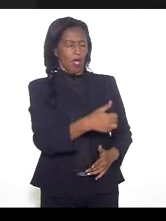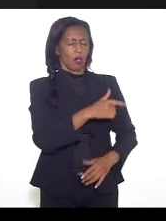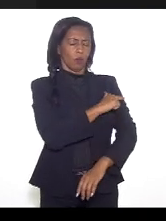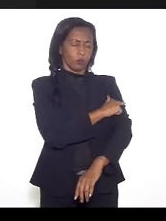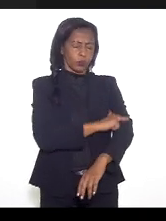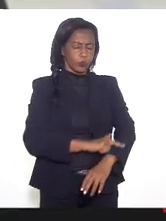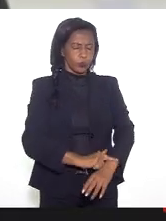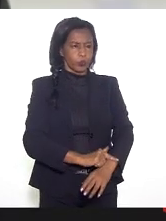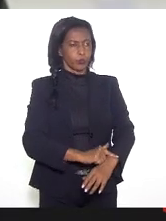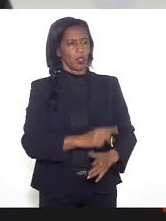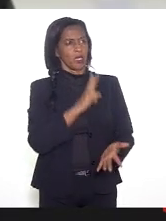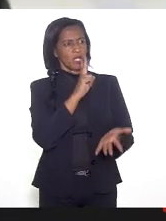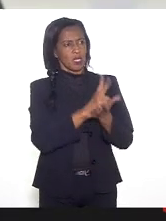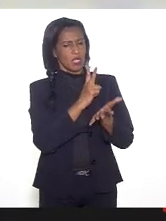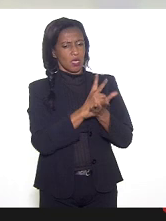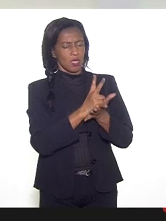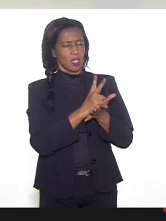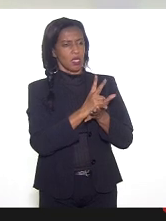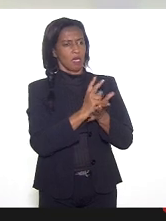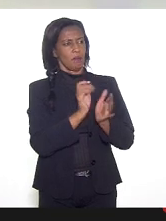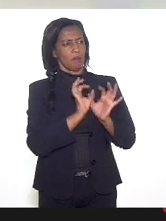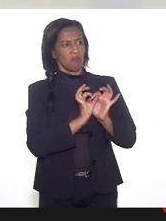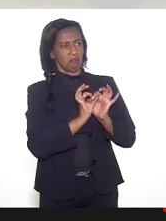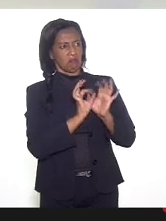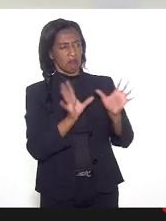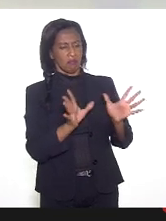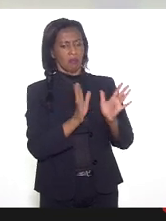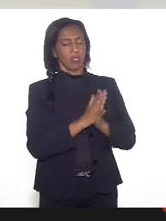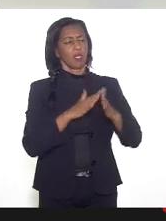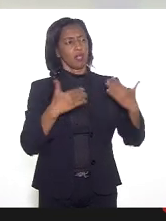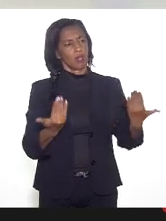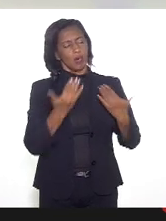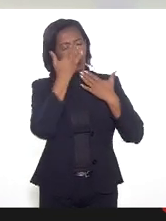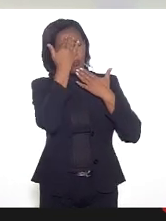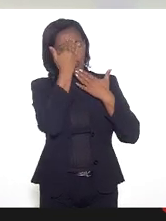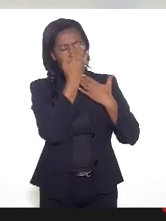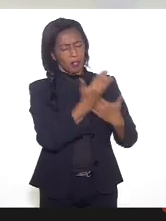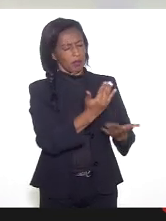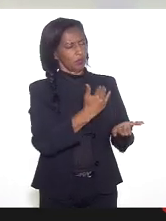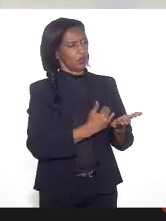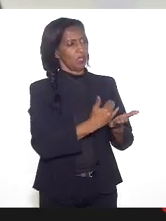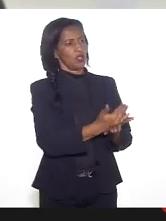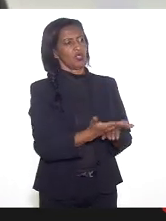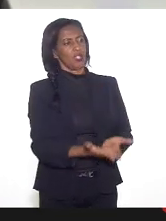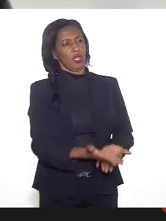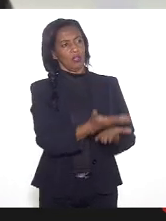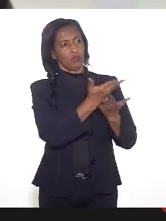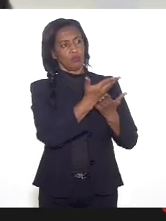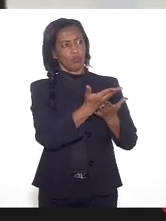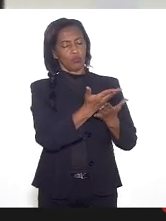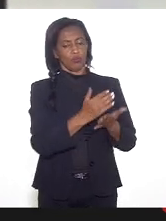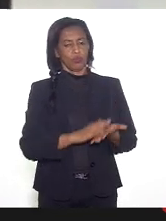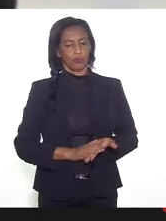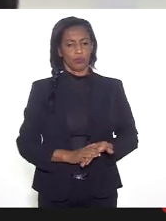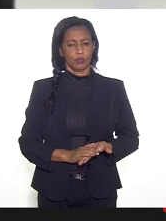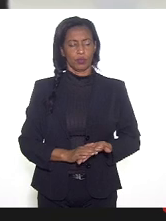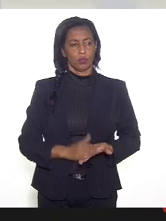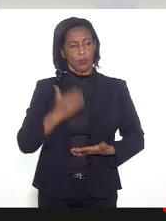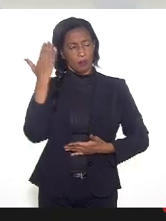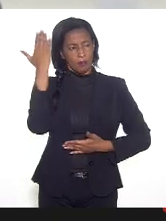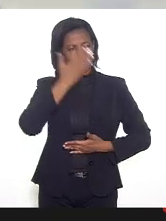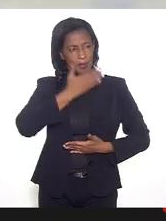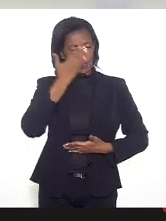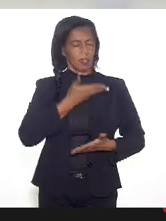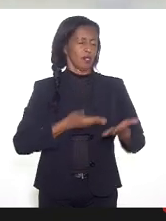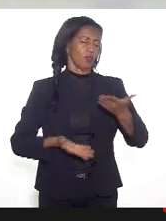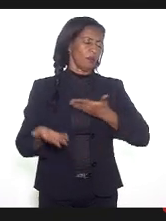com sempre a bonomia. Então, agradeço desde já a sua, sua presença, a